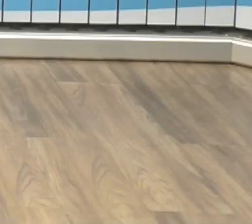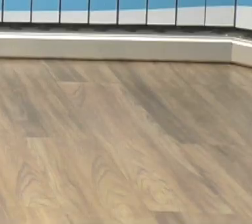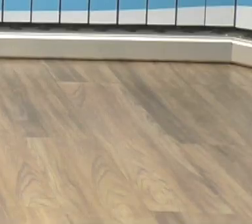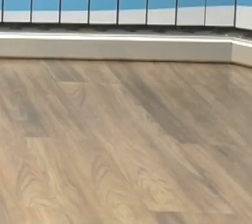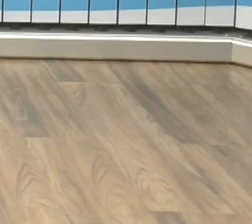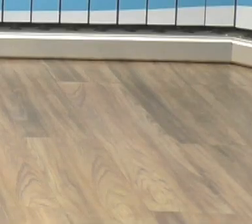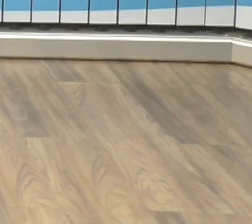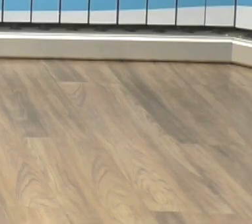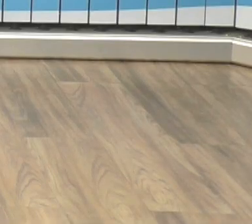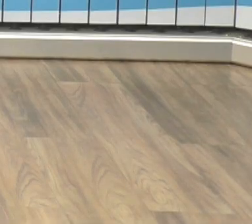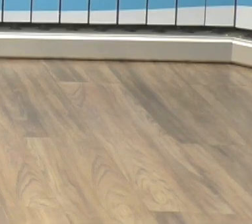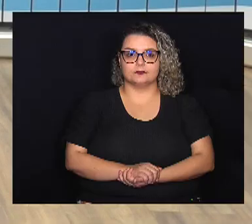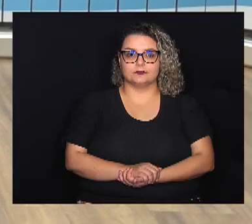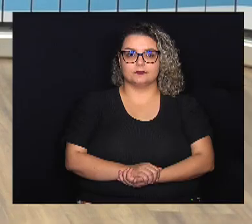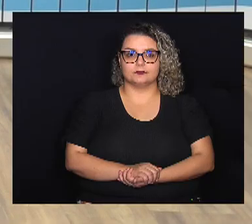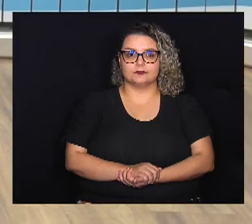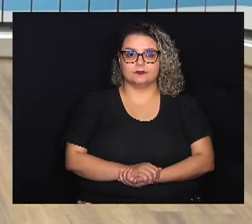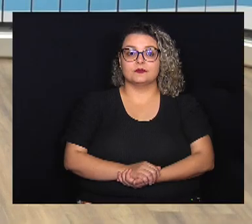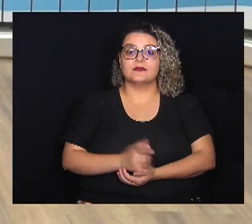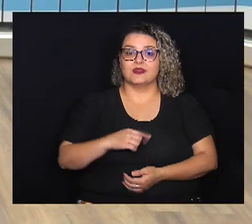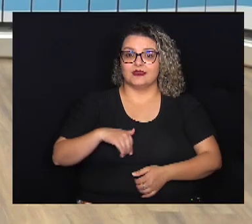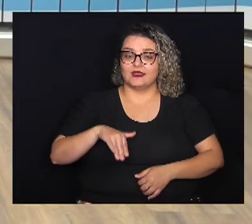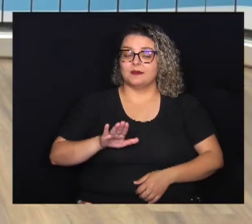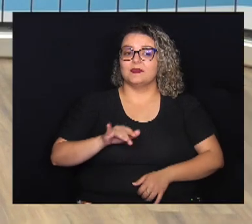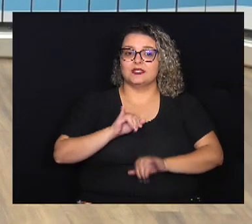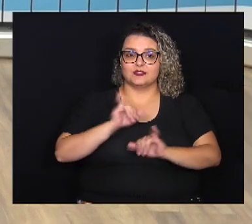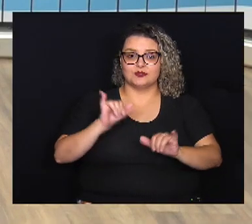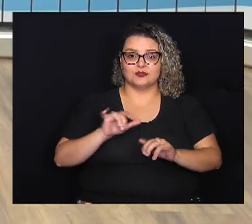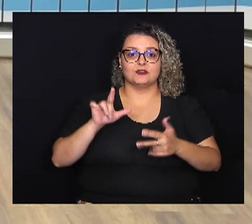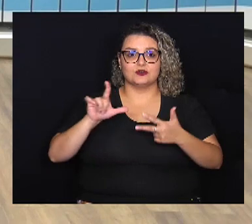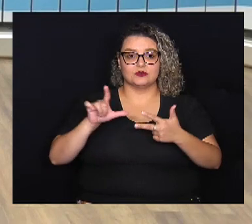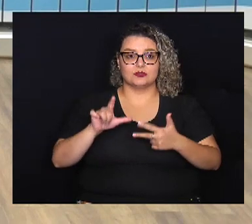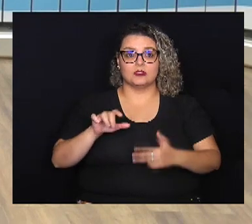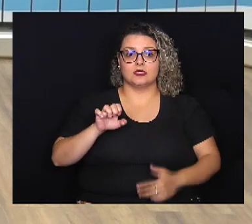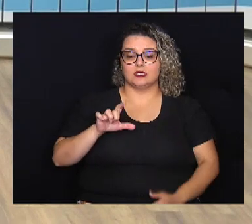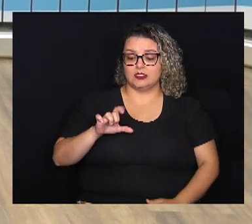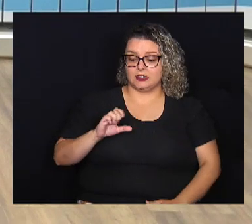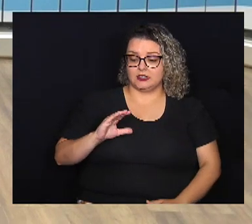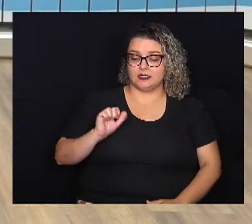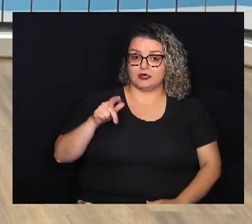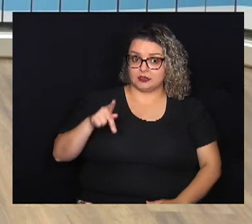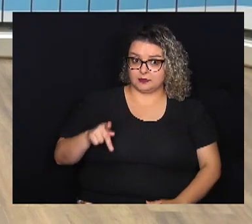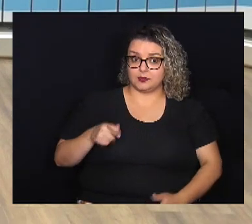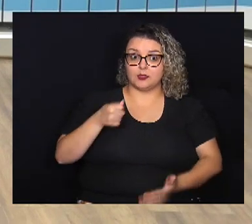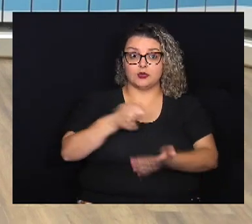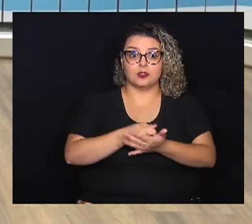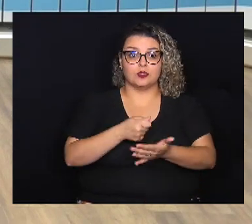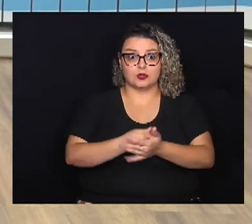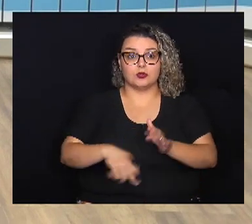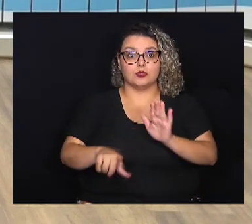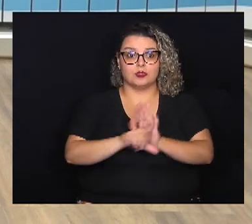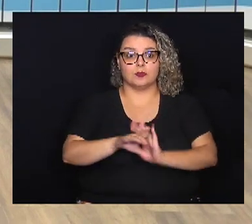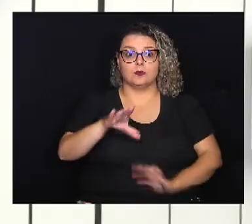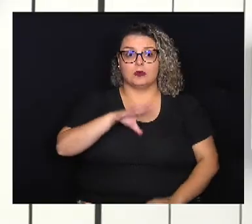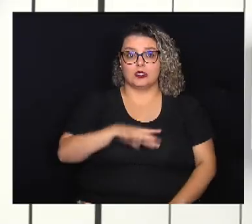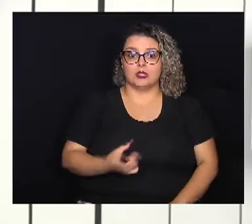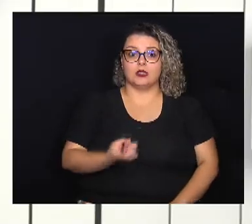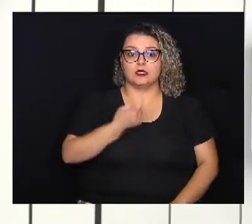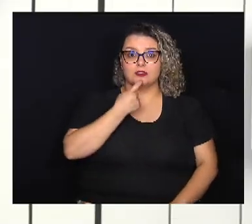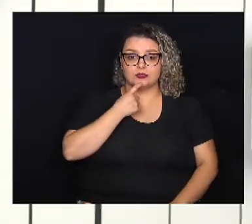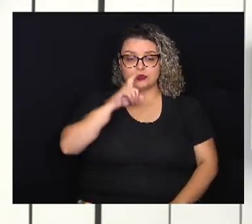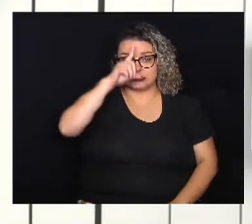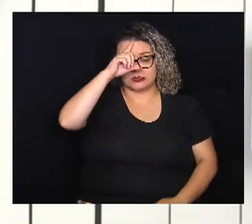E tem mais notícias do Legislativo porque a Elecamp cumprindo uma lei municipal que